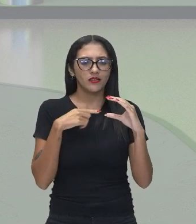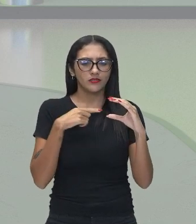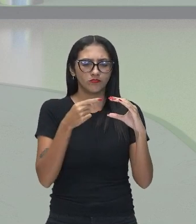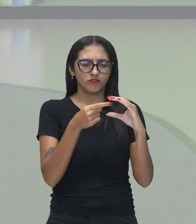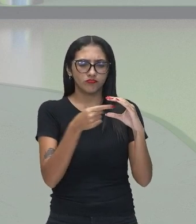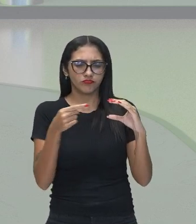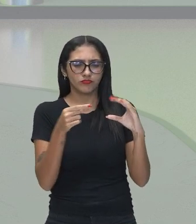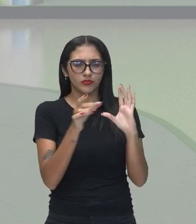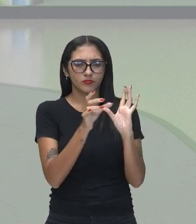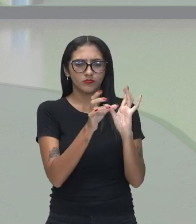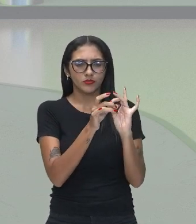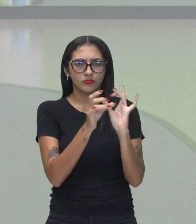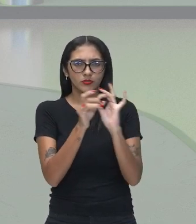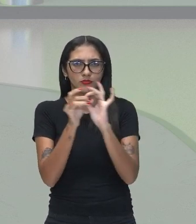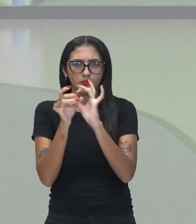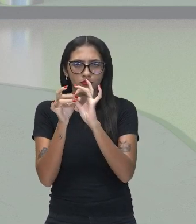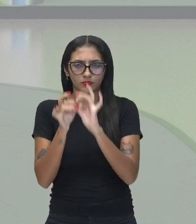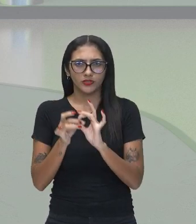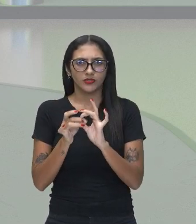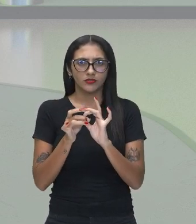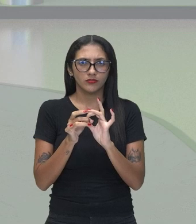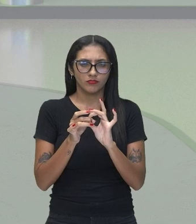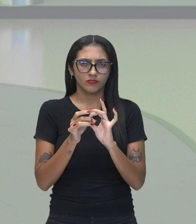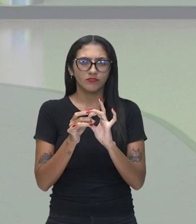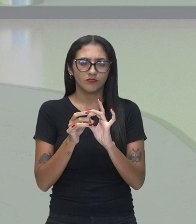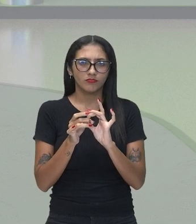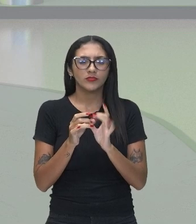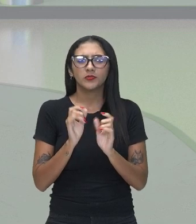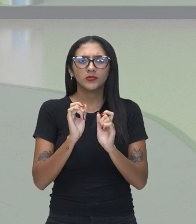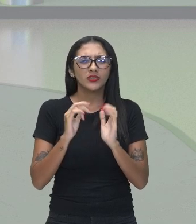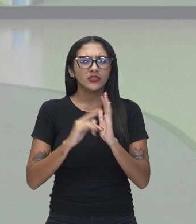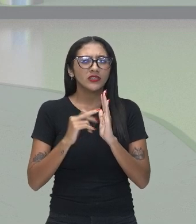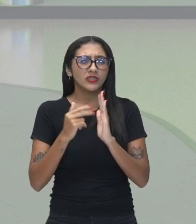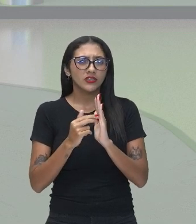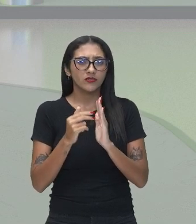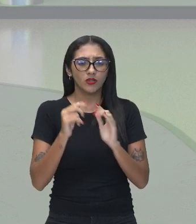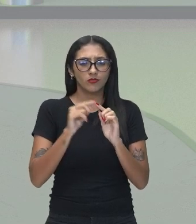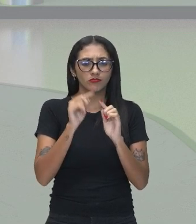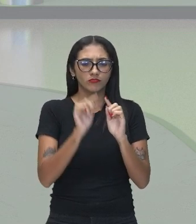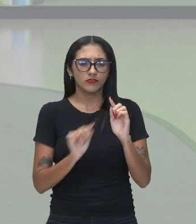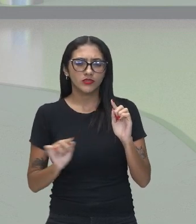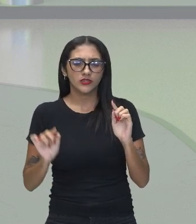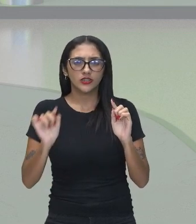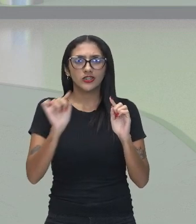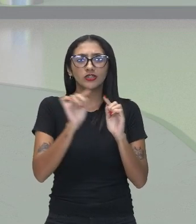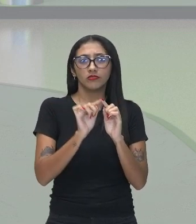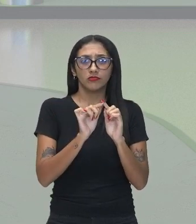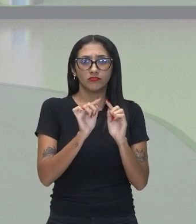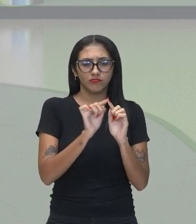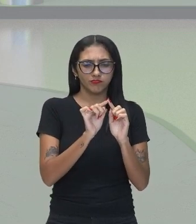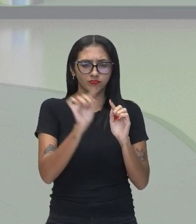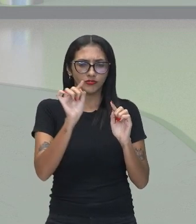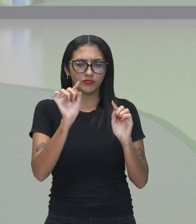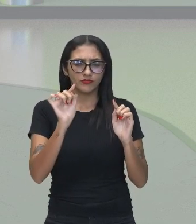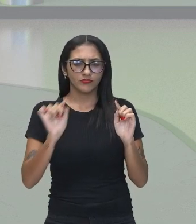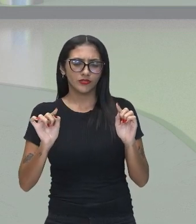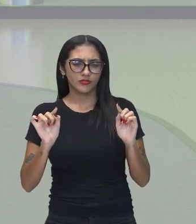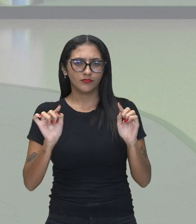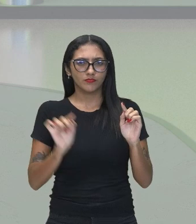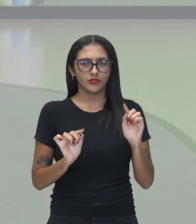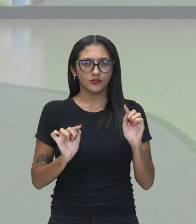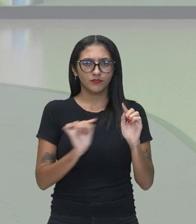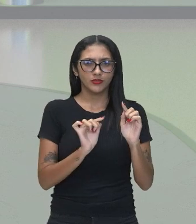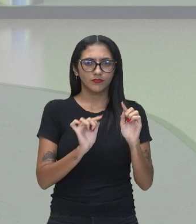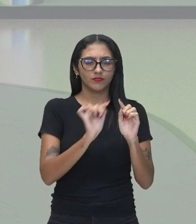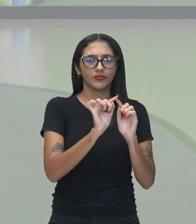modo a fazer um ciclo, não é um círculo, é um ciclo. Eles vão se fechando, a cadeia vai ligando carbono